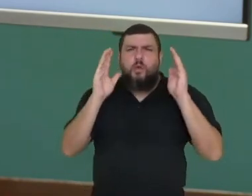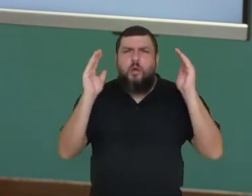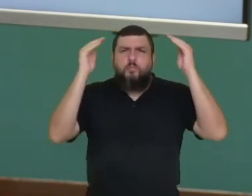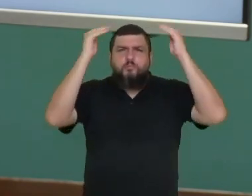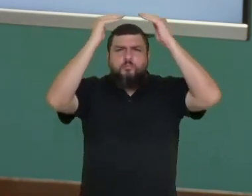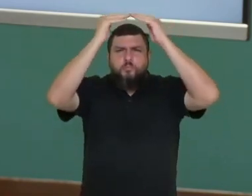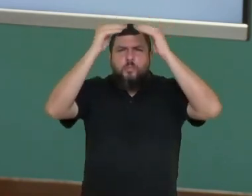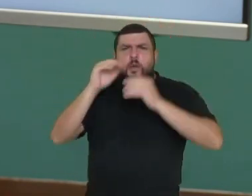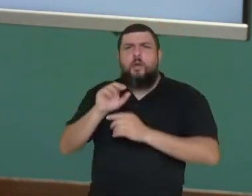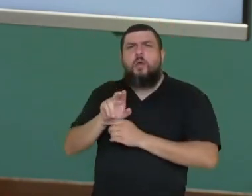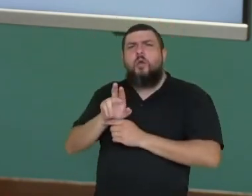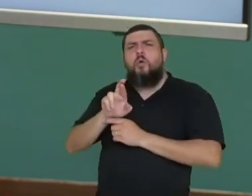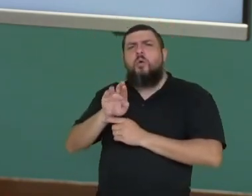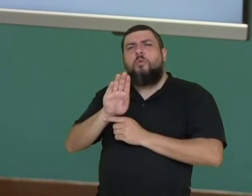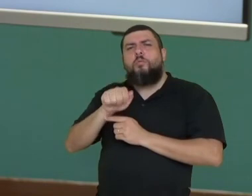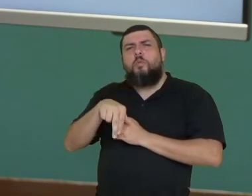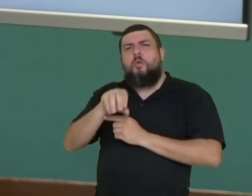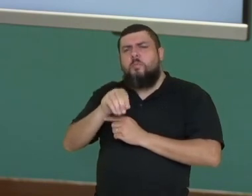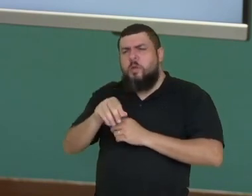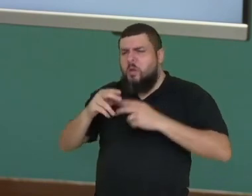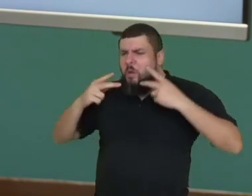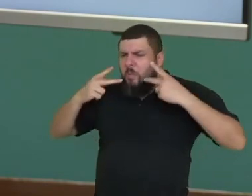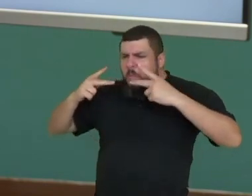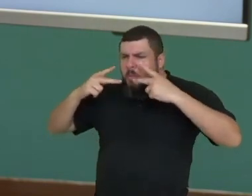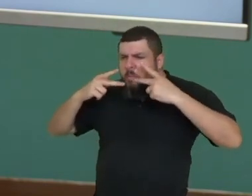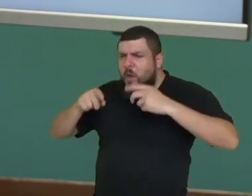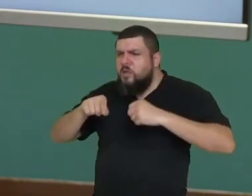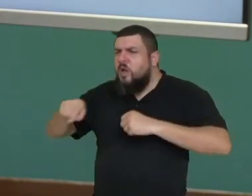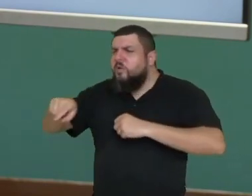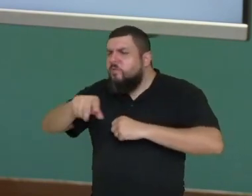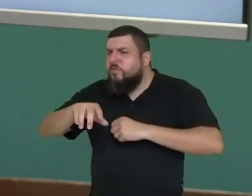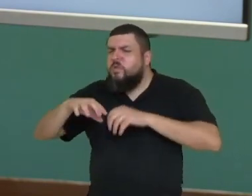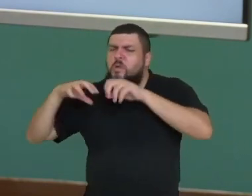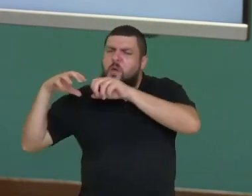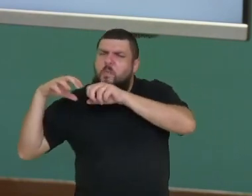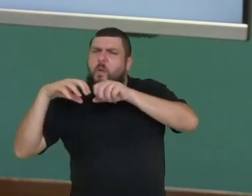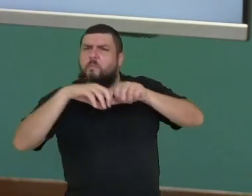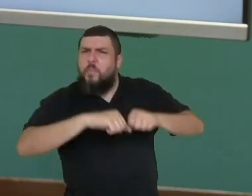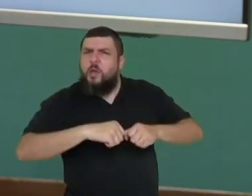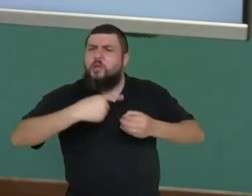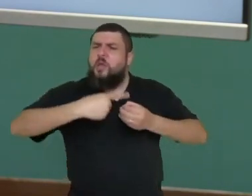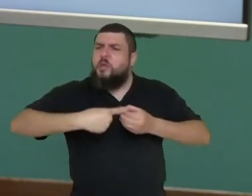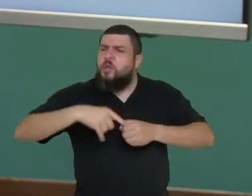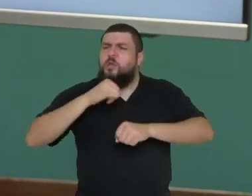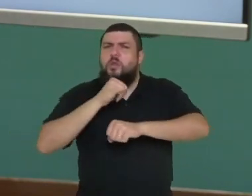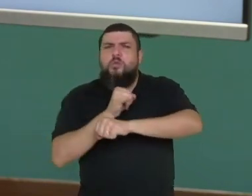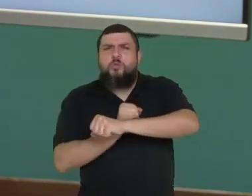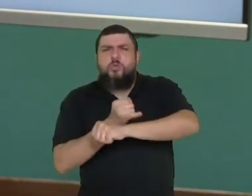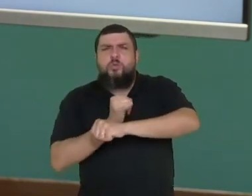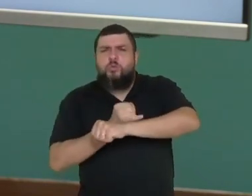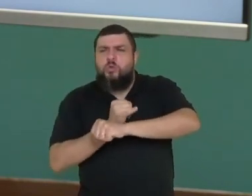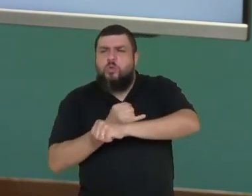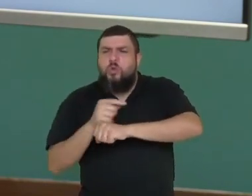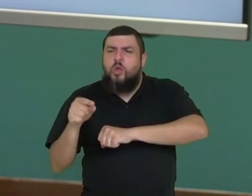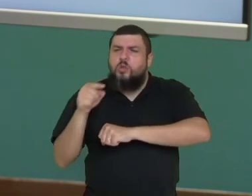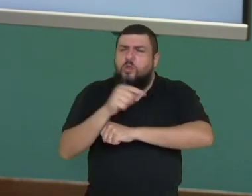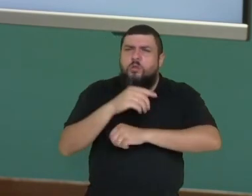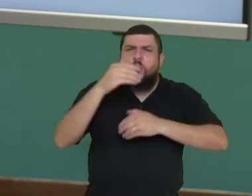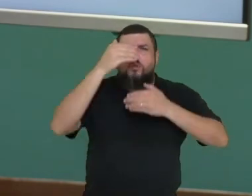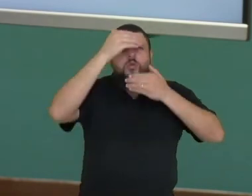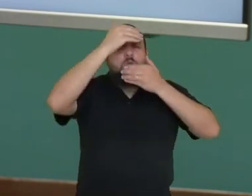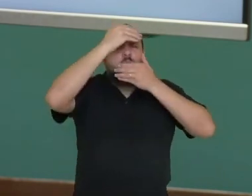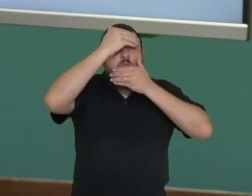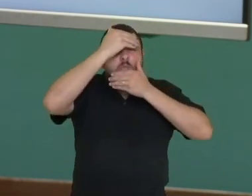II em 1082, dizendo que eles deveriam reconquistar a cidade de Jerusalém que estava nas mãos dos